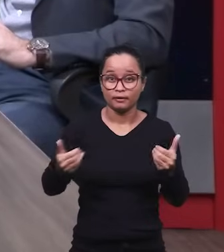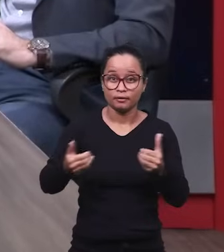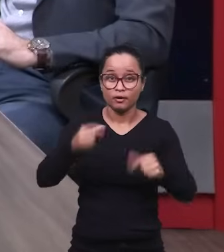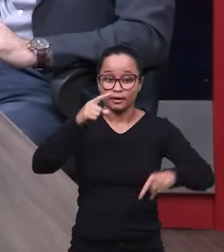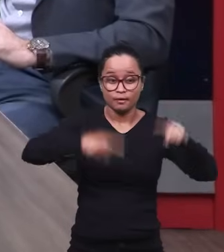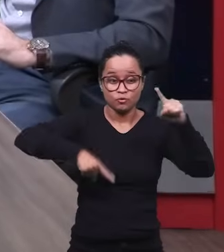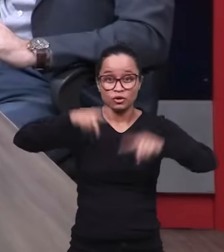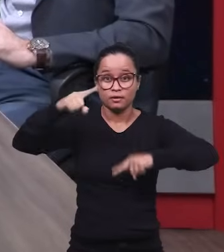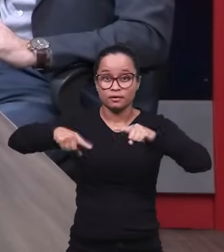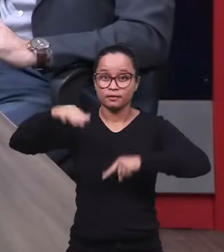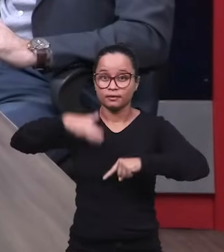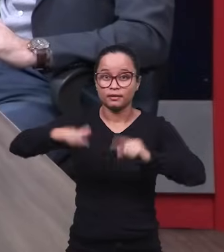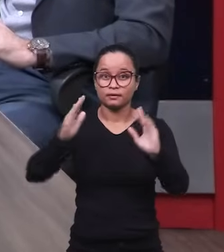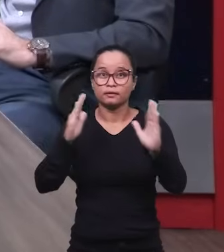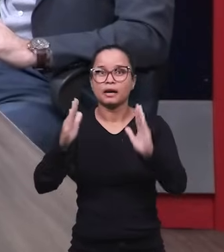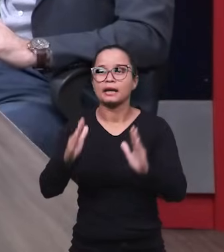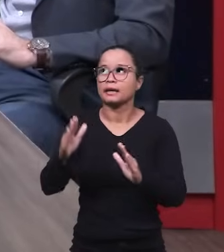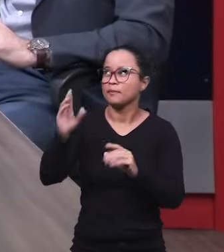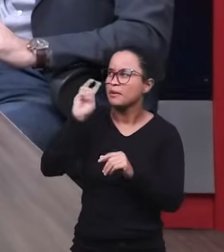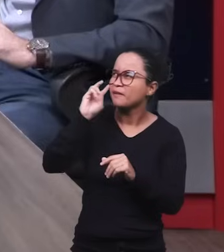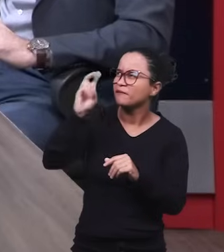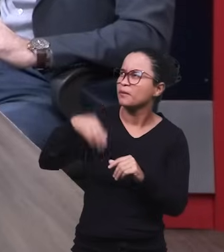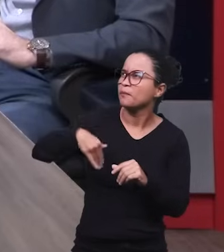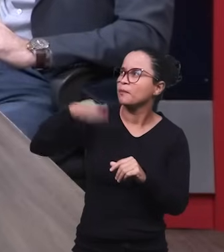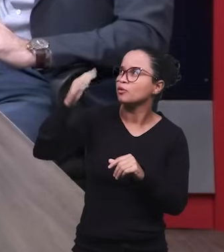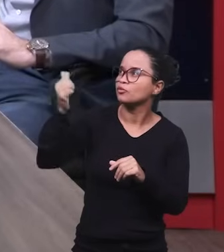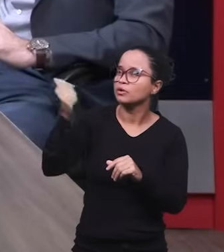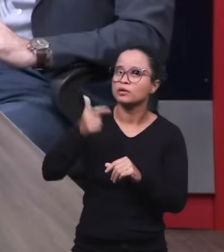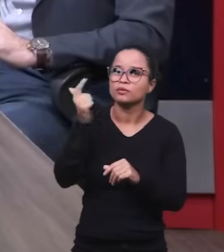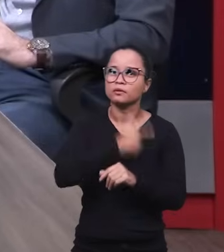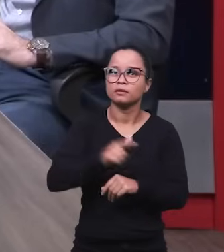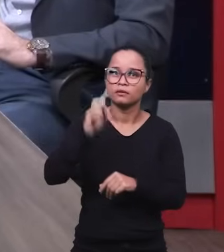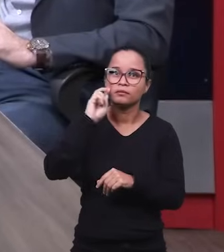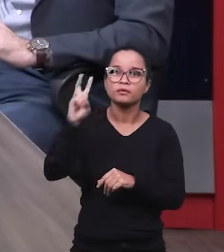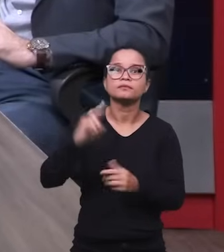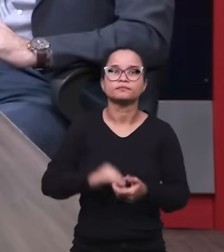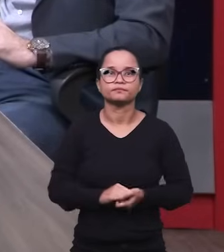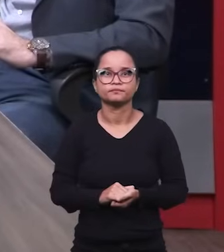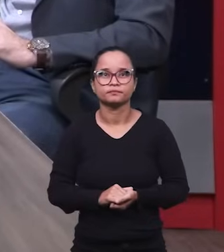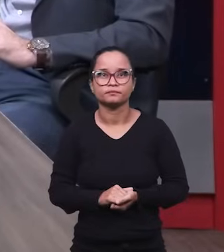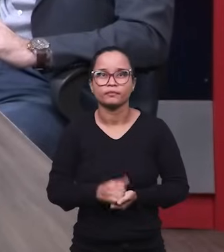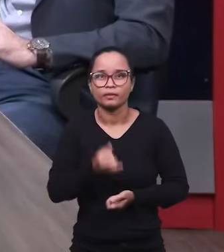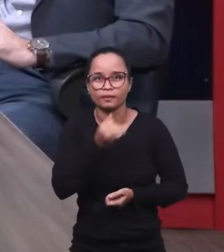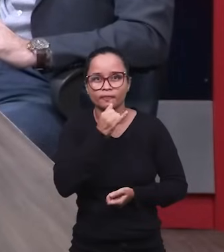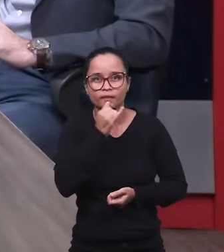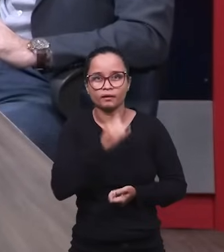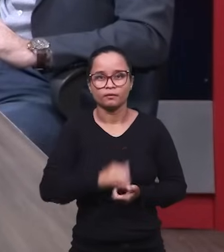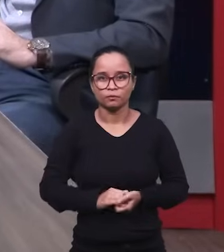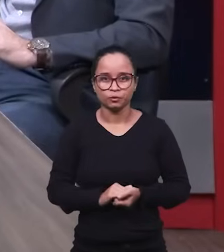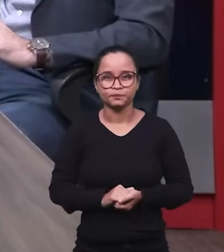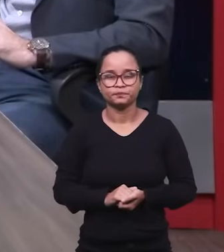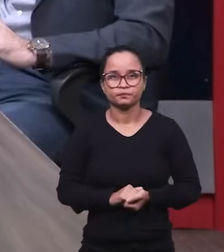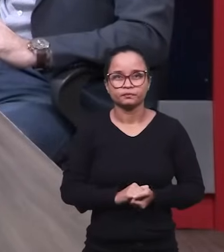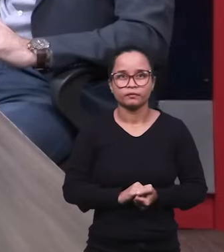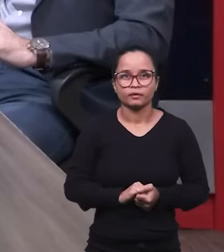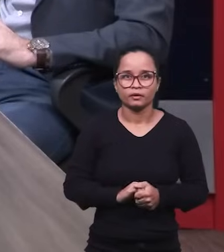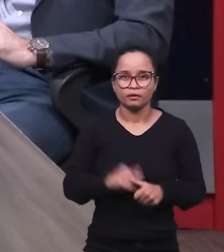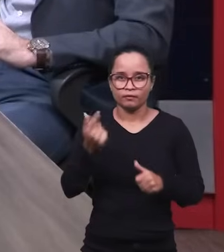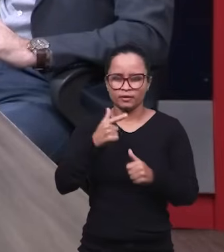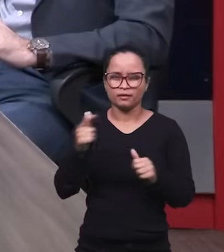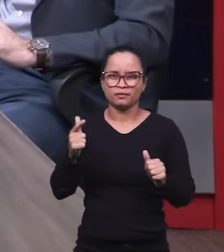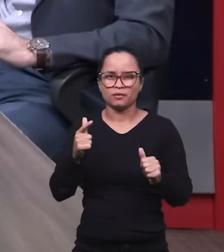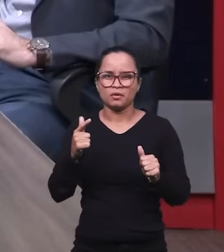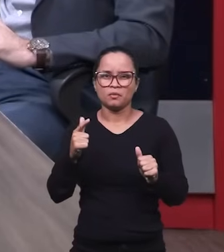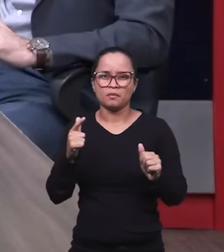espaço-tempo, para enxergar mais do que a gente poderia enxergar. Um exemplo disso em tese, assim, fazendo uma analogia